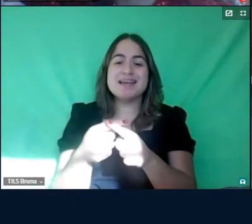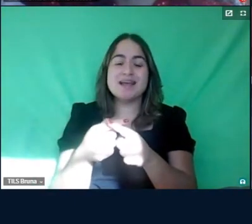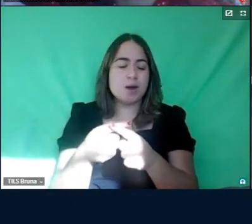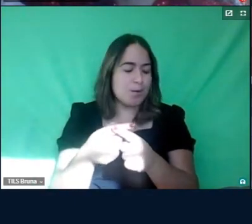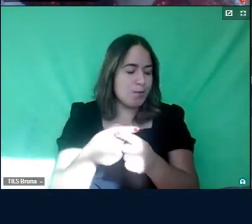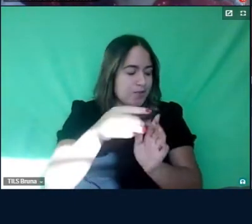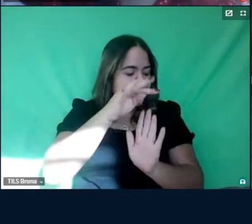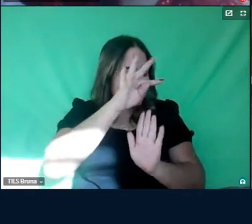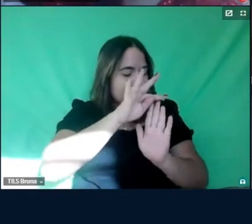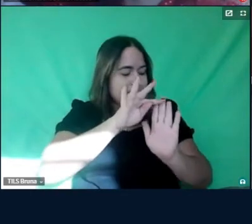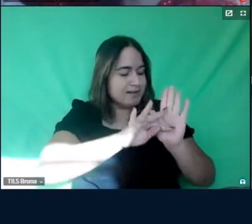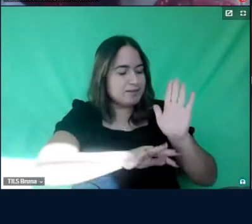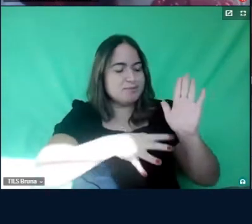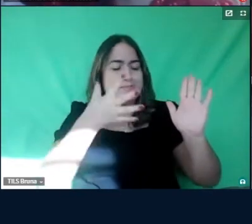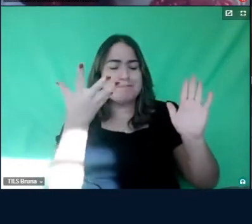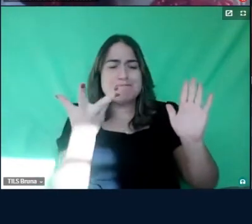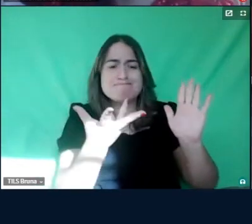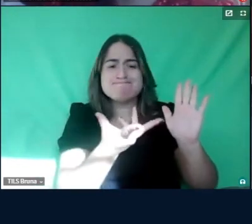né?